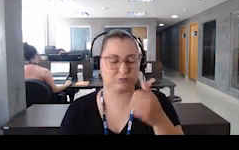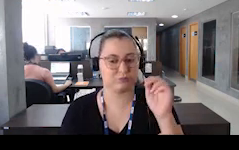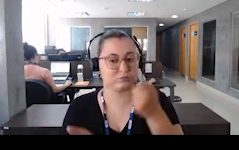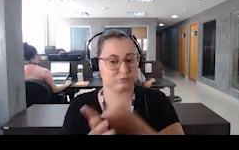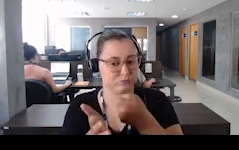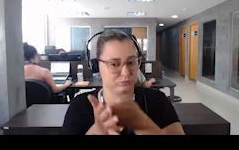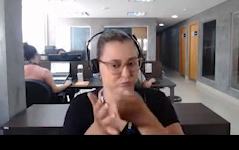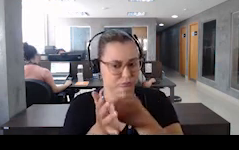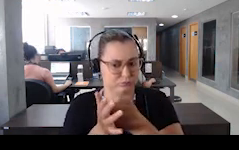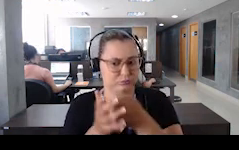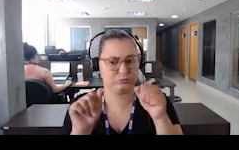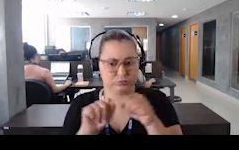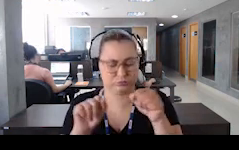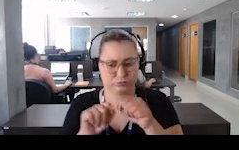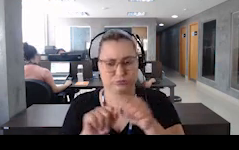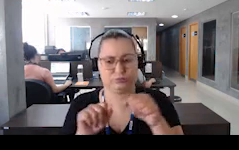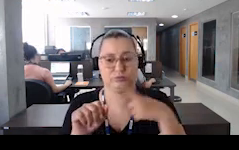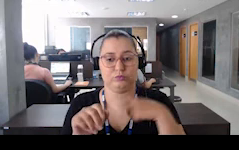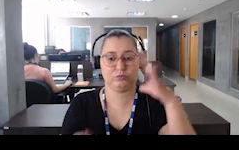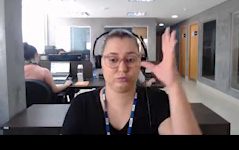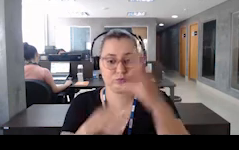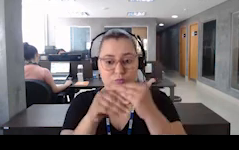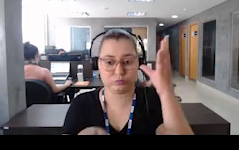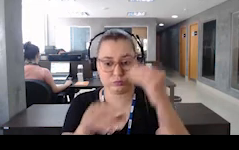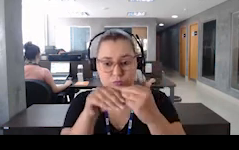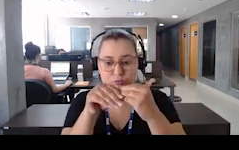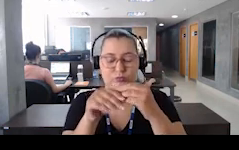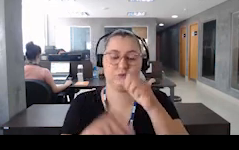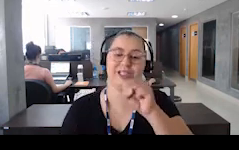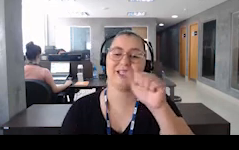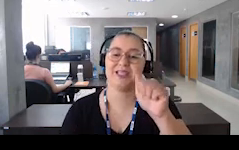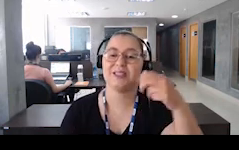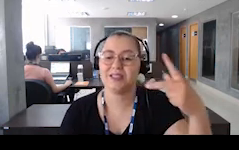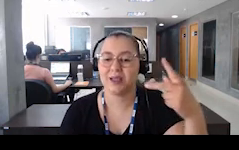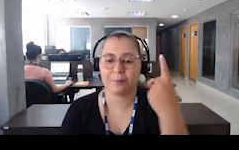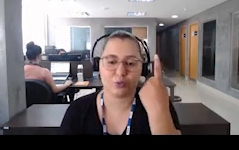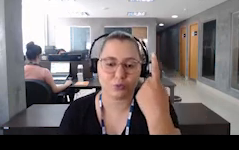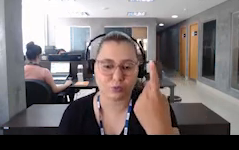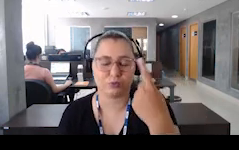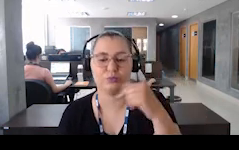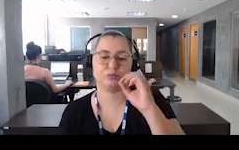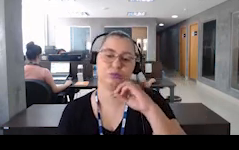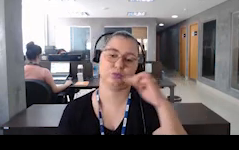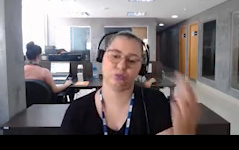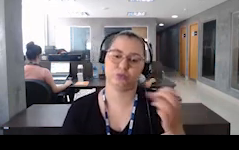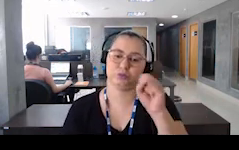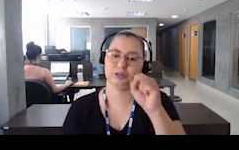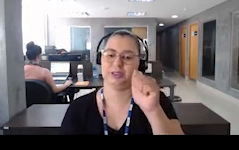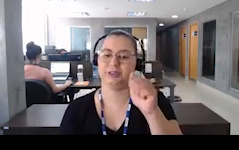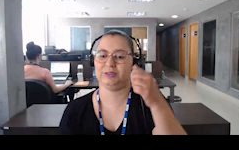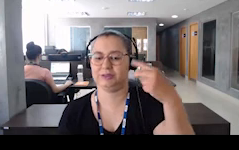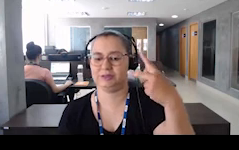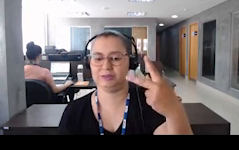Então, assim, peguem firme aí para vocês fazerem. Quando vocês concluírem a SAP 1, já começa a fazer a SAP 2,